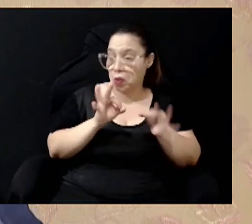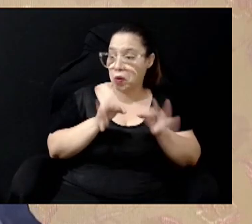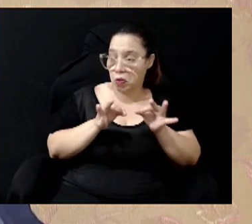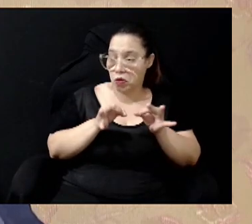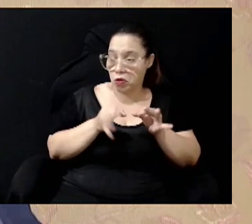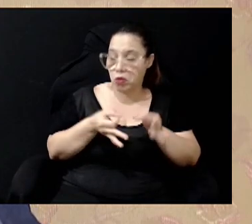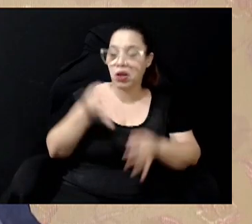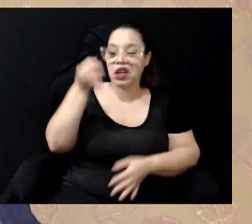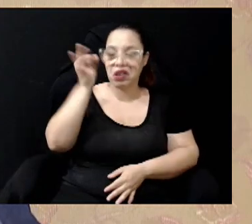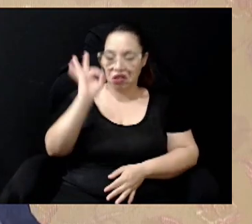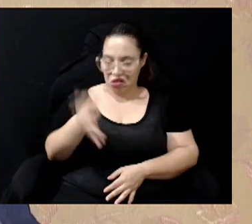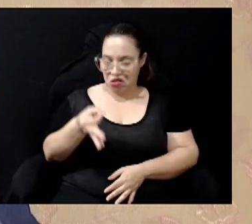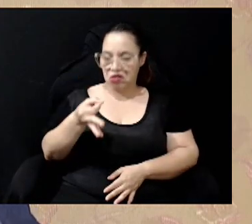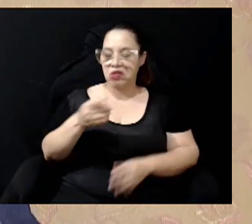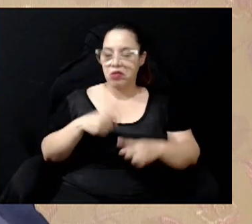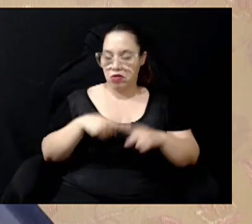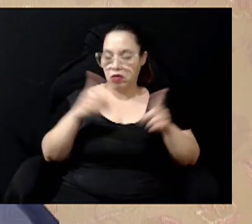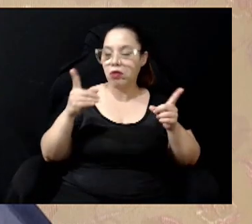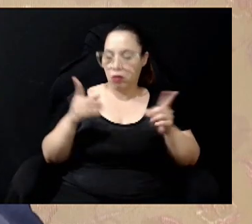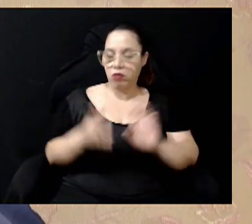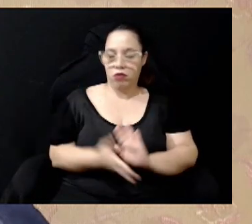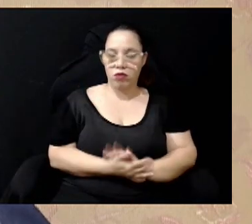né?